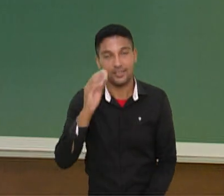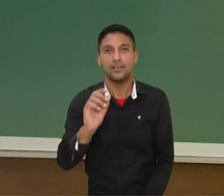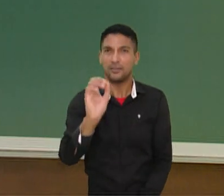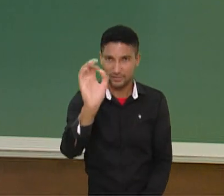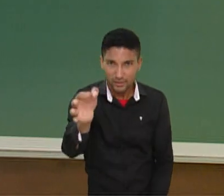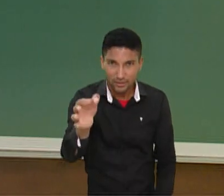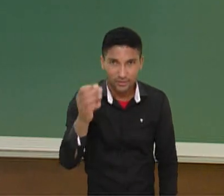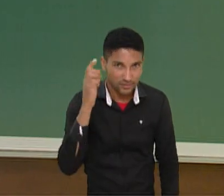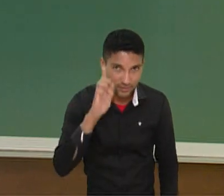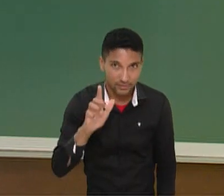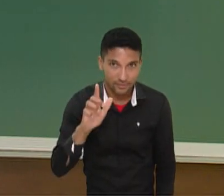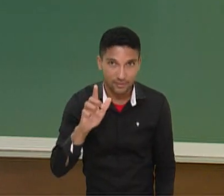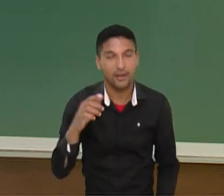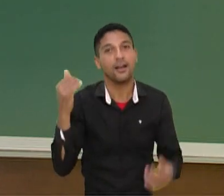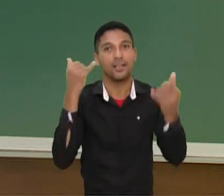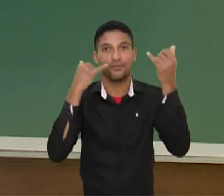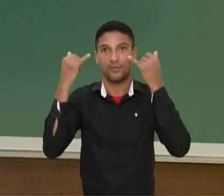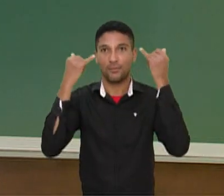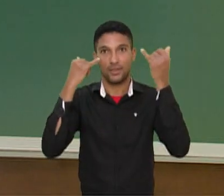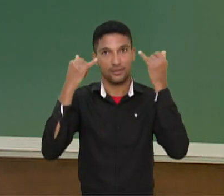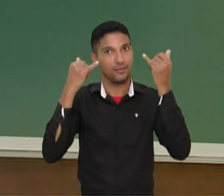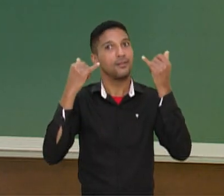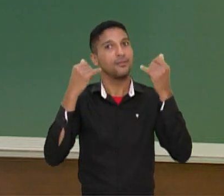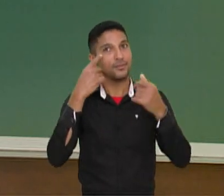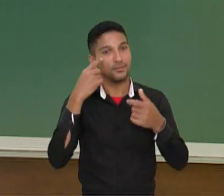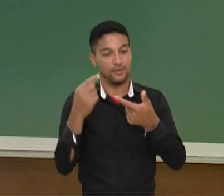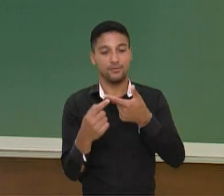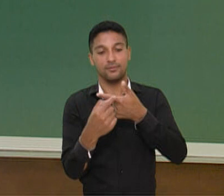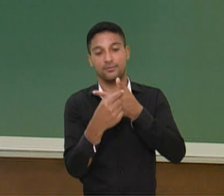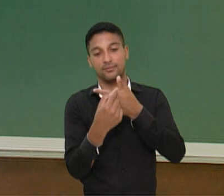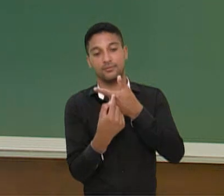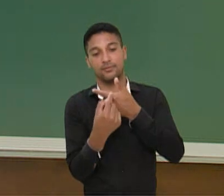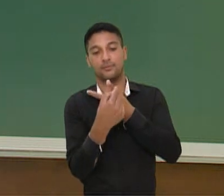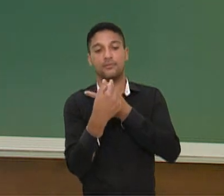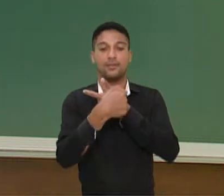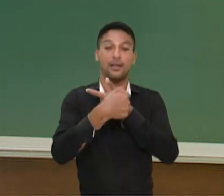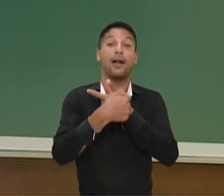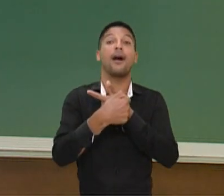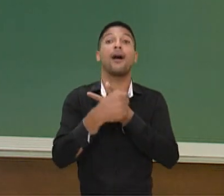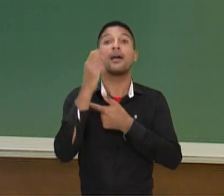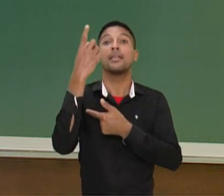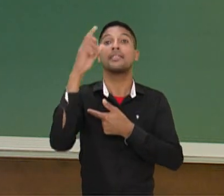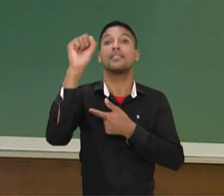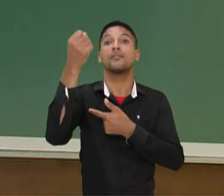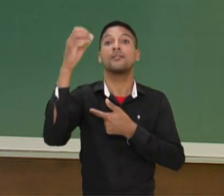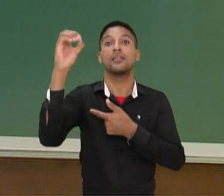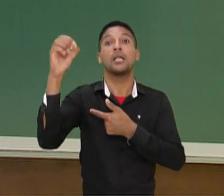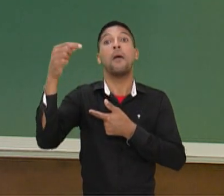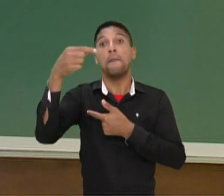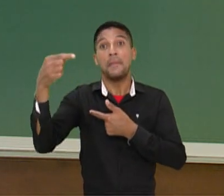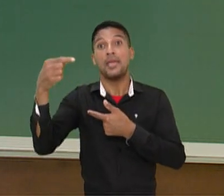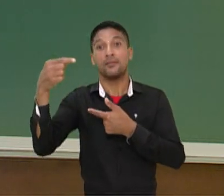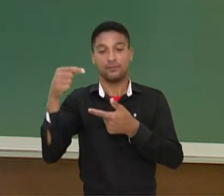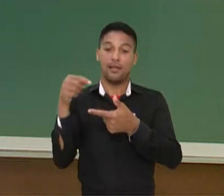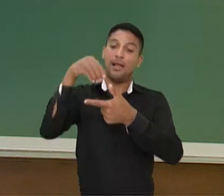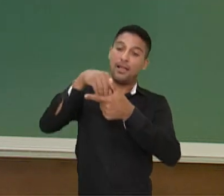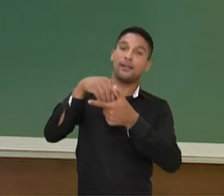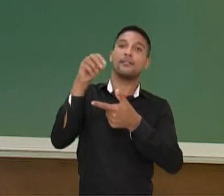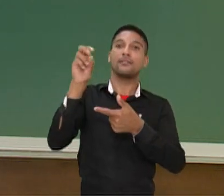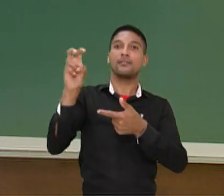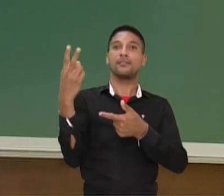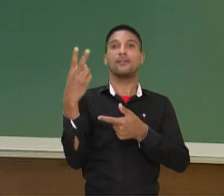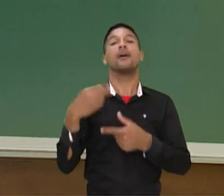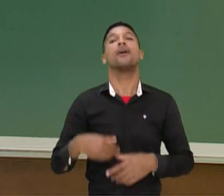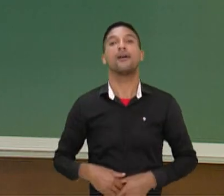e bem fácil, né? Bem fácil. A soma agora. Agora nós vamos trabalhar com soma. A gente adora somar